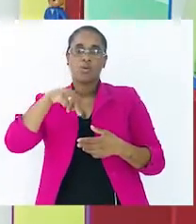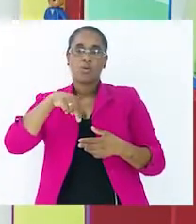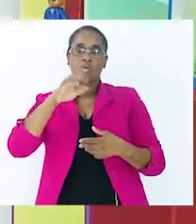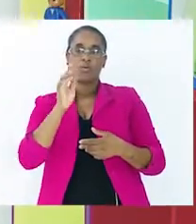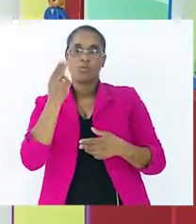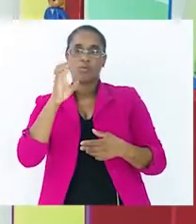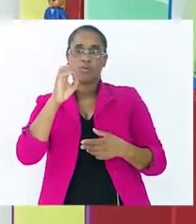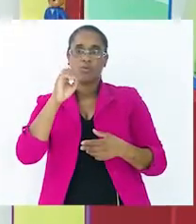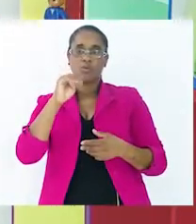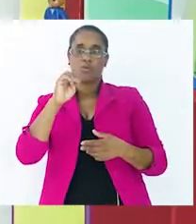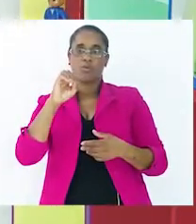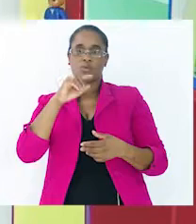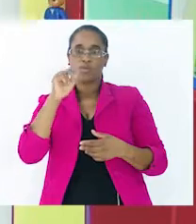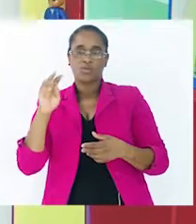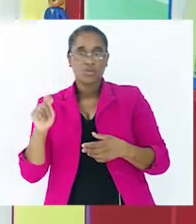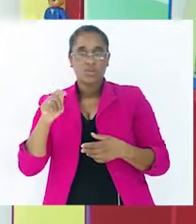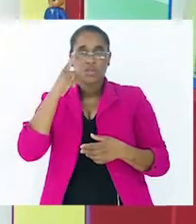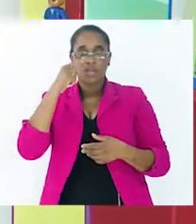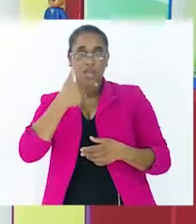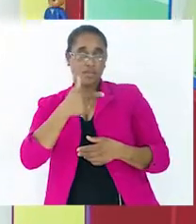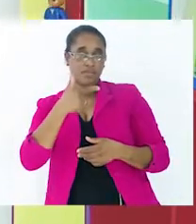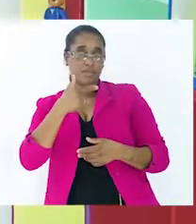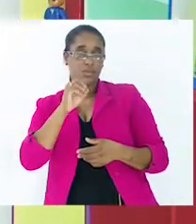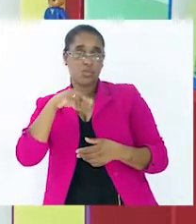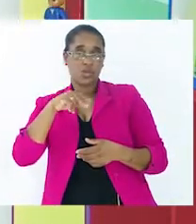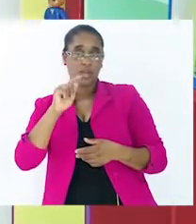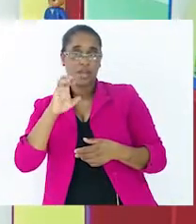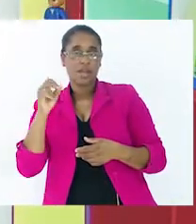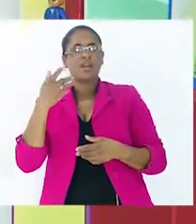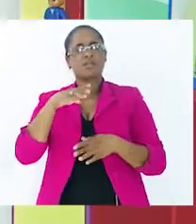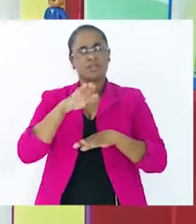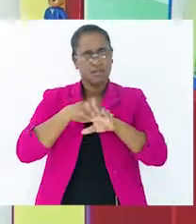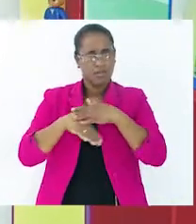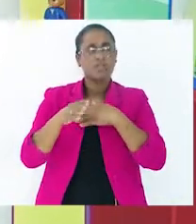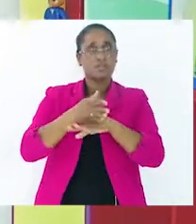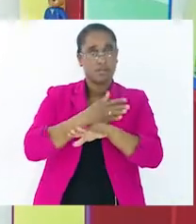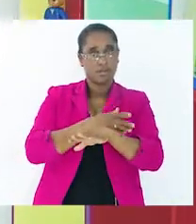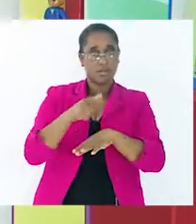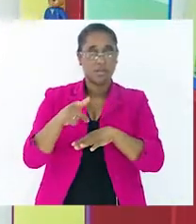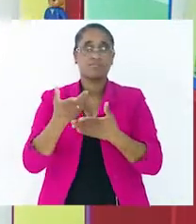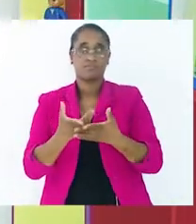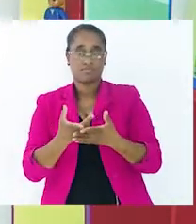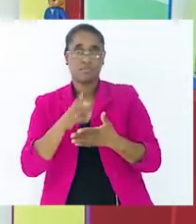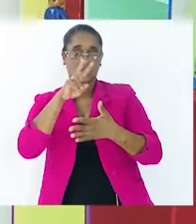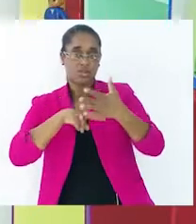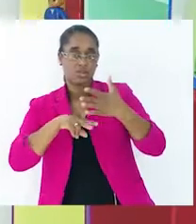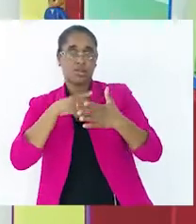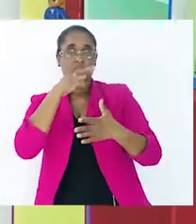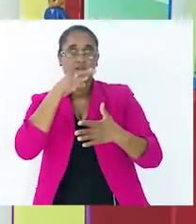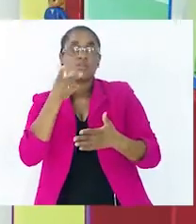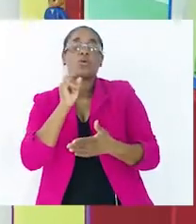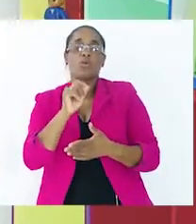fazer. Isto, ok? Nessas linhas de produções, dizemos aquilo que nós chamamos em língua